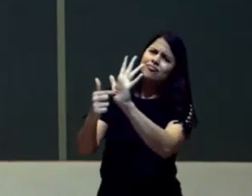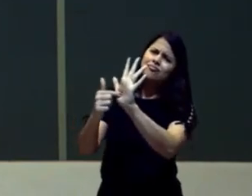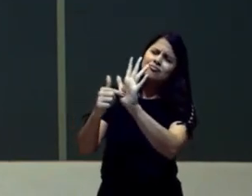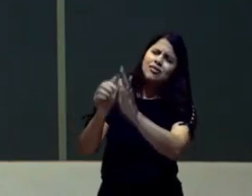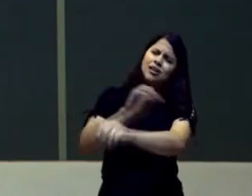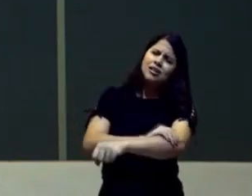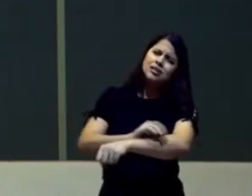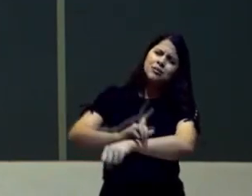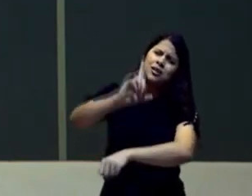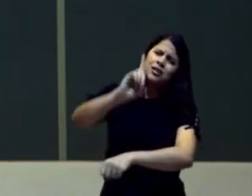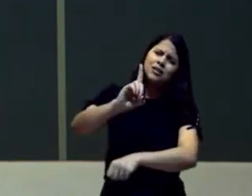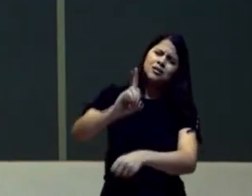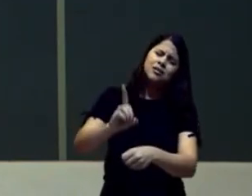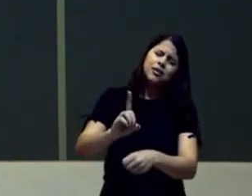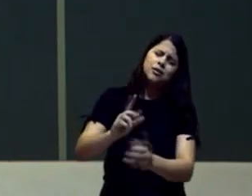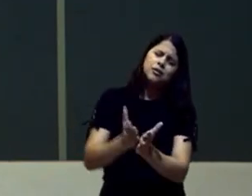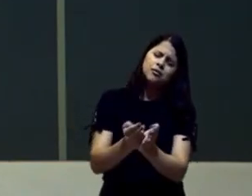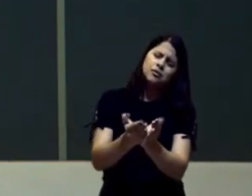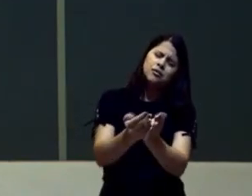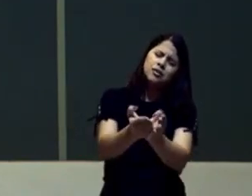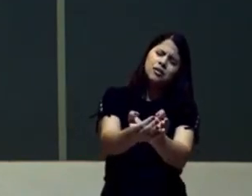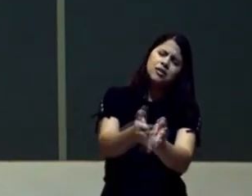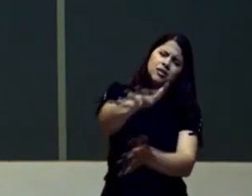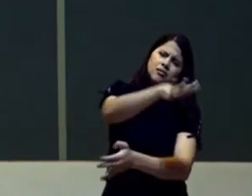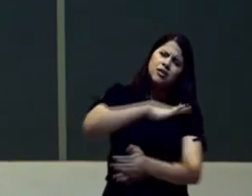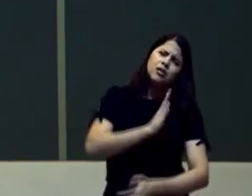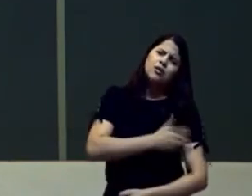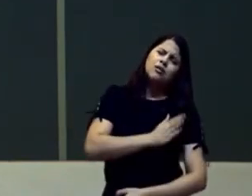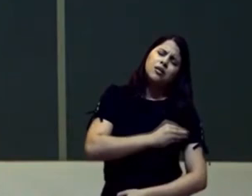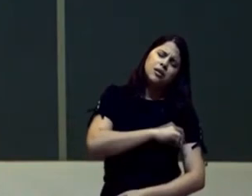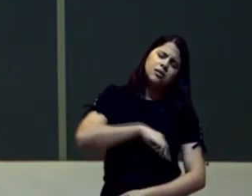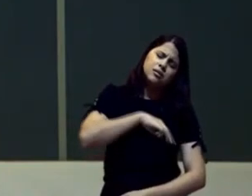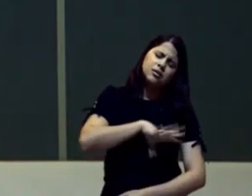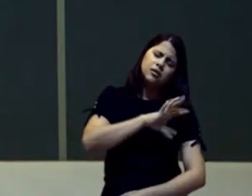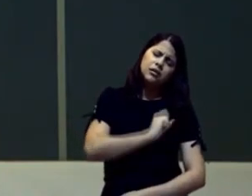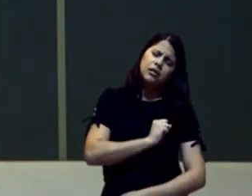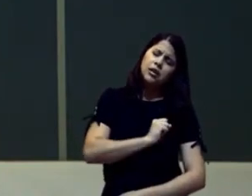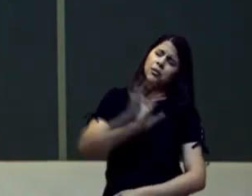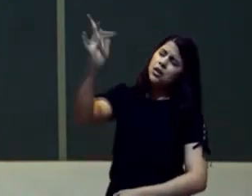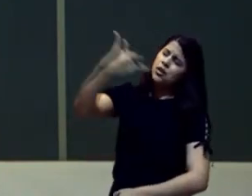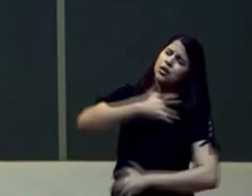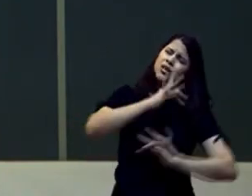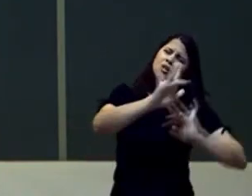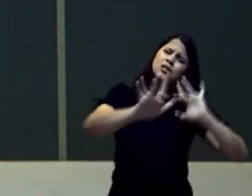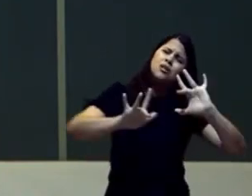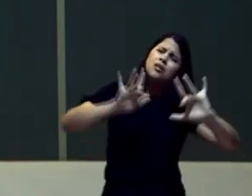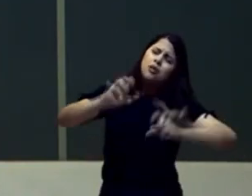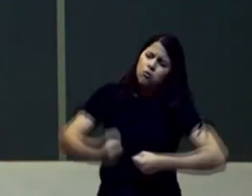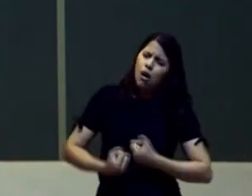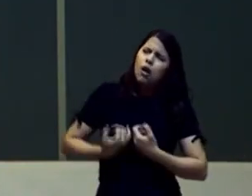igreja missionária, com um coração missionário. Mas eu quero te pedir, Senhor, acenda no nosso coração